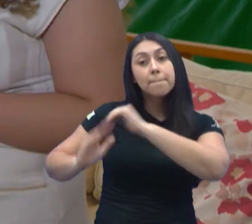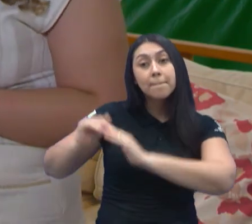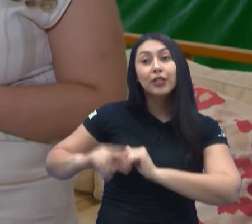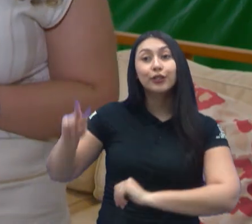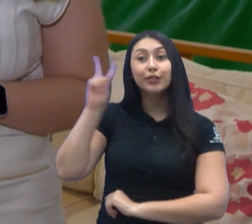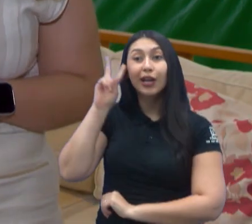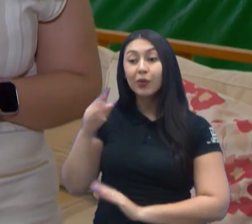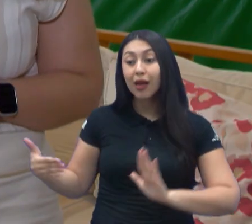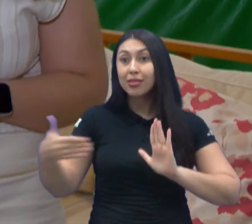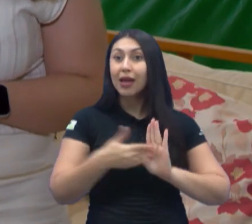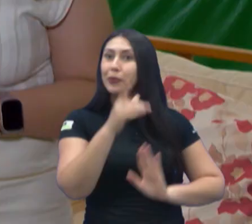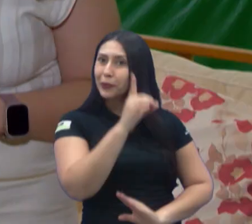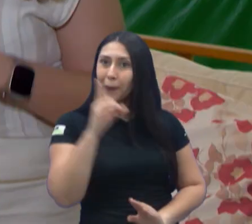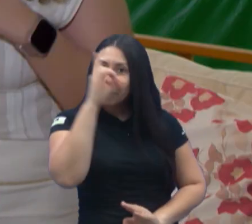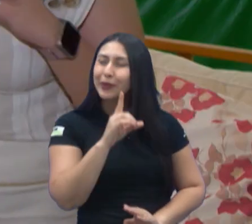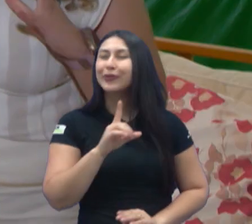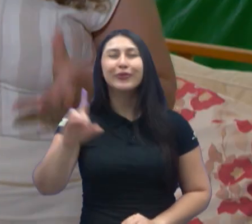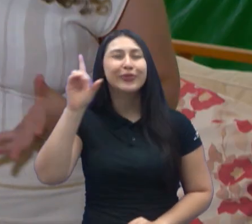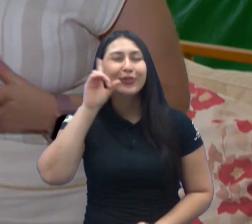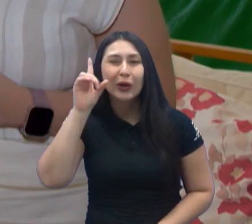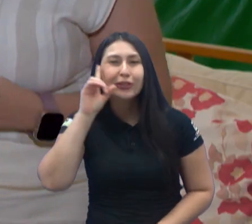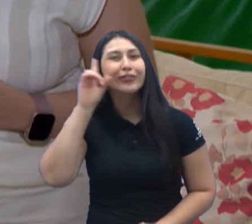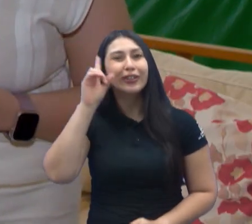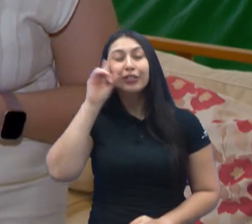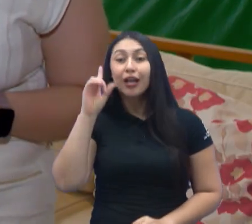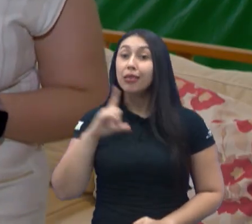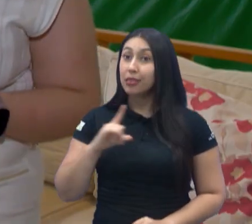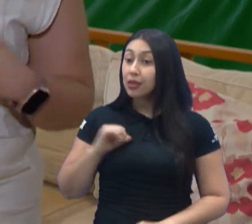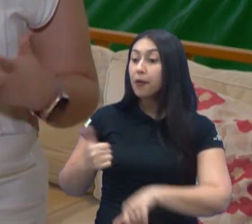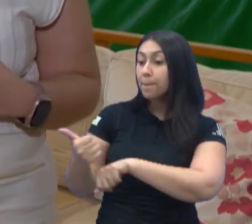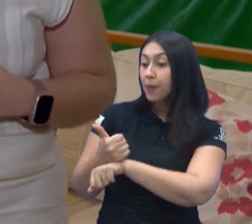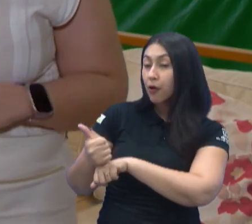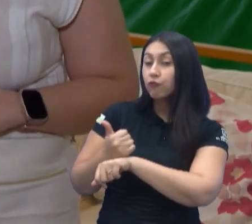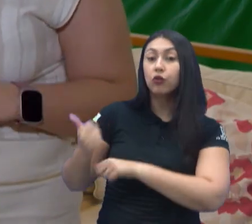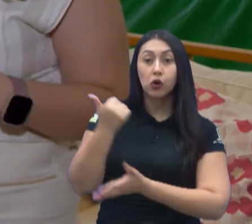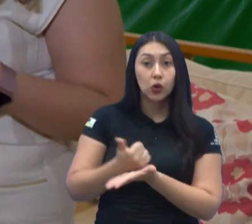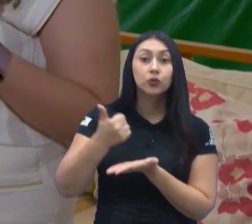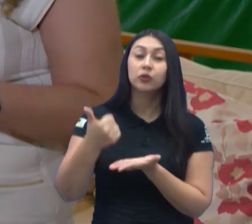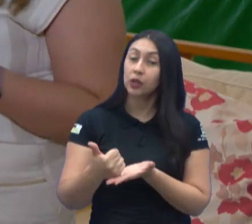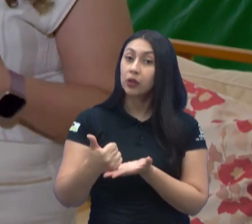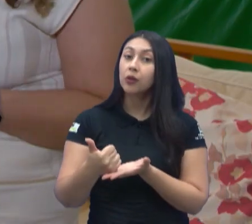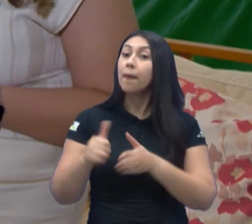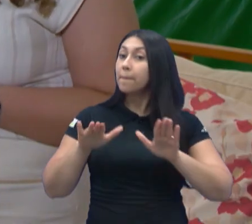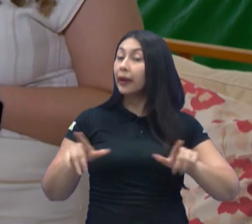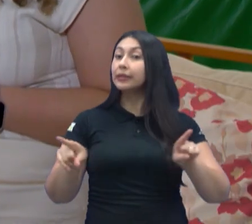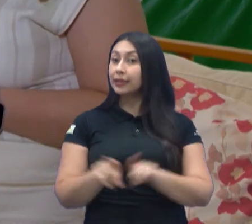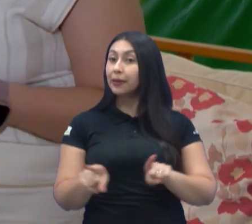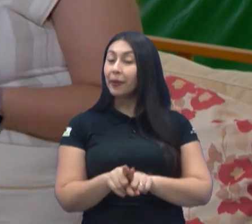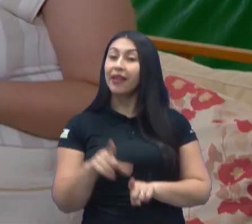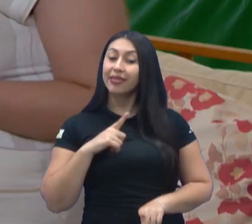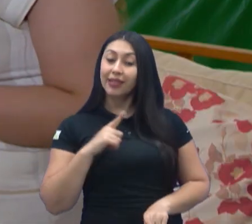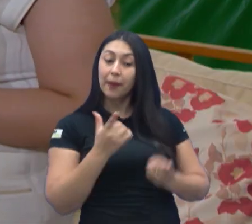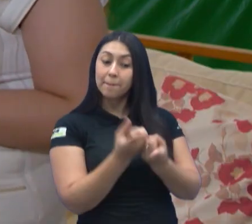domingo. Então, nós temos profissionais contratados aqui do nosso residencial, mas também temos parcerias com